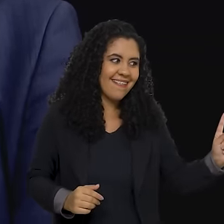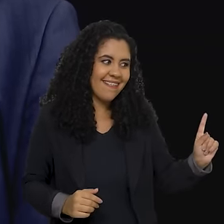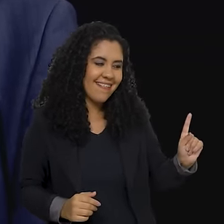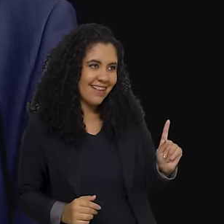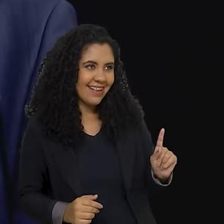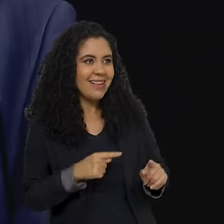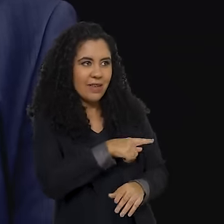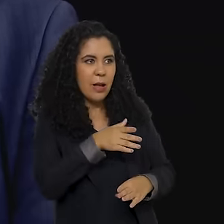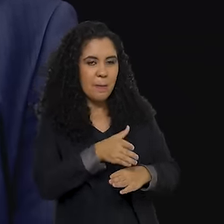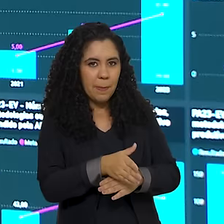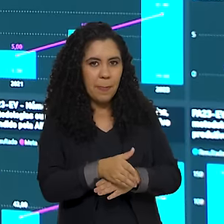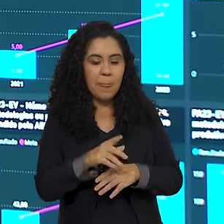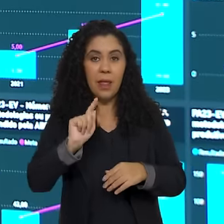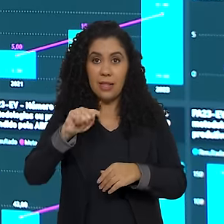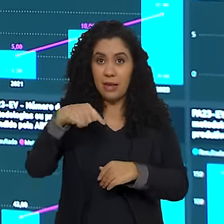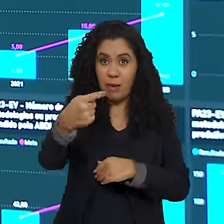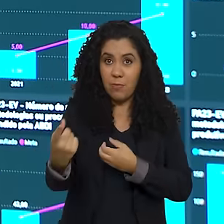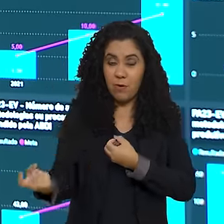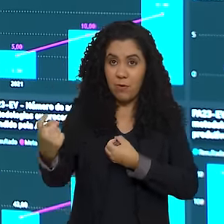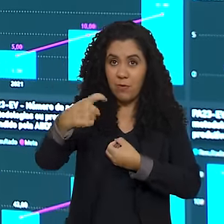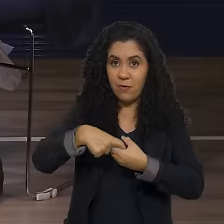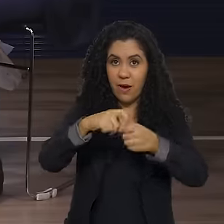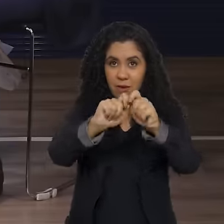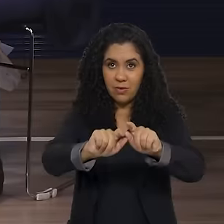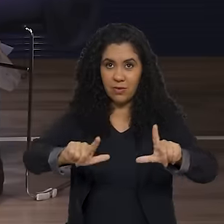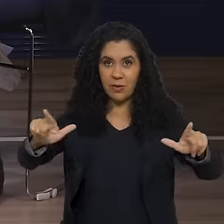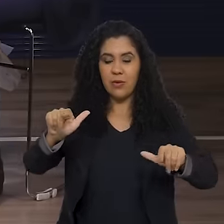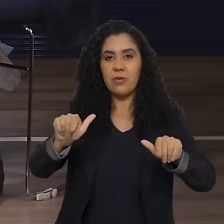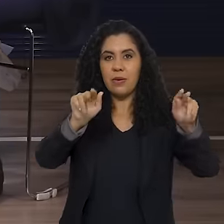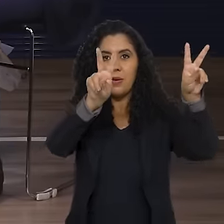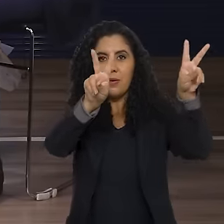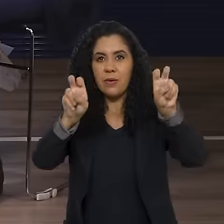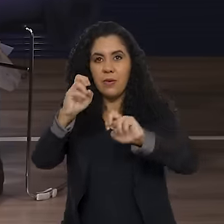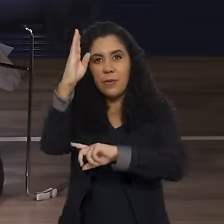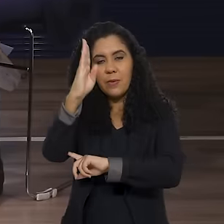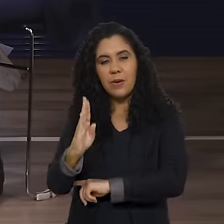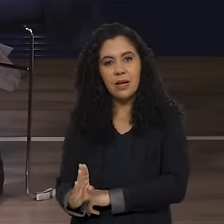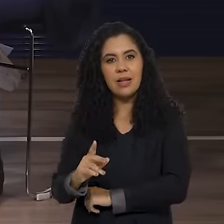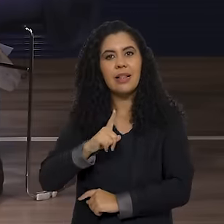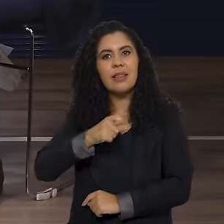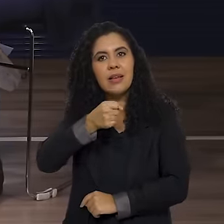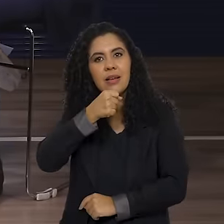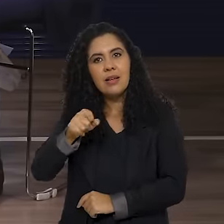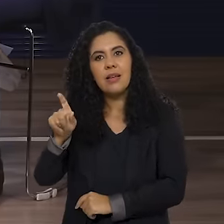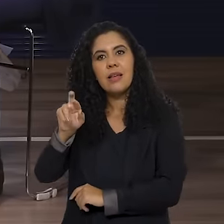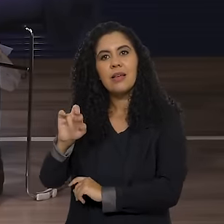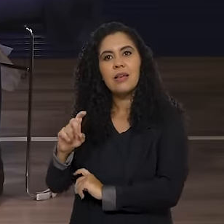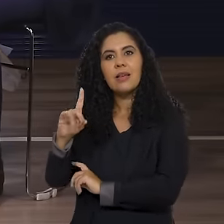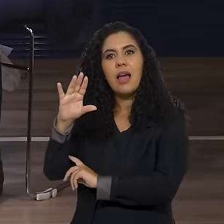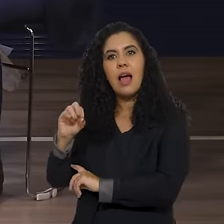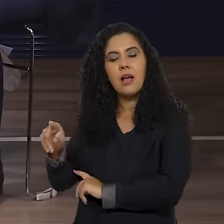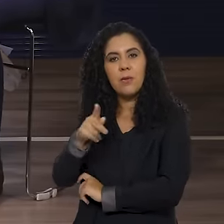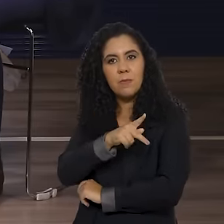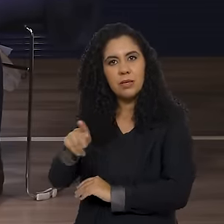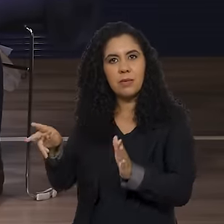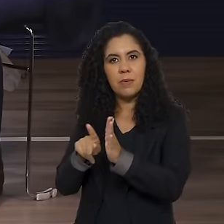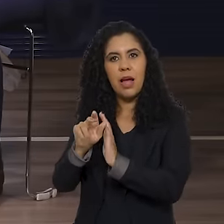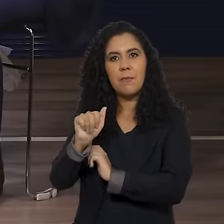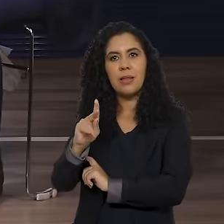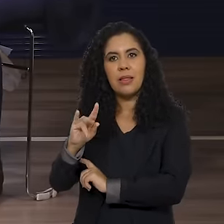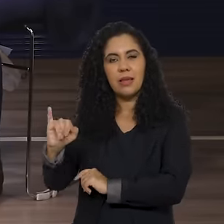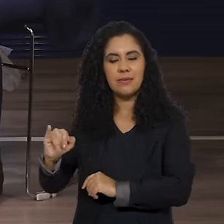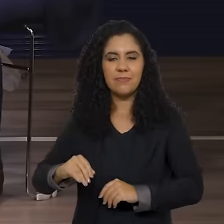mas ele ainda vai participar. A gente volta já já com o Brasil em Pauta, hoje entrevistando Ricardo Capelli, presidente